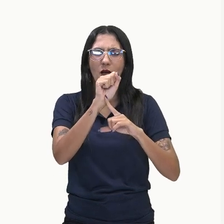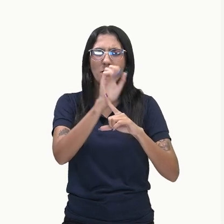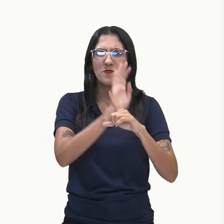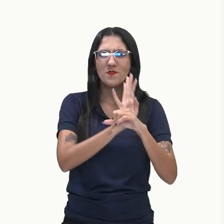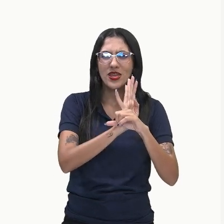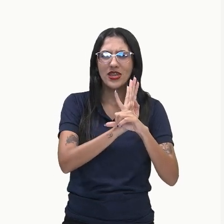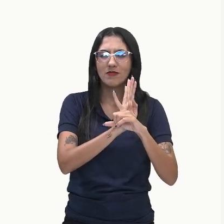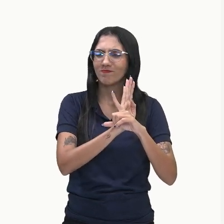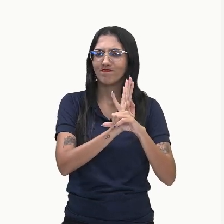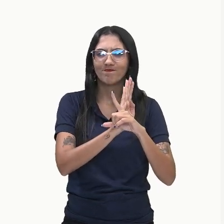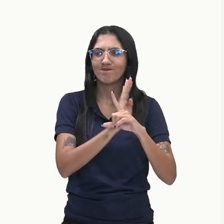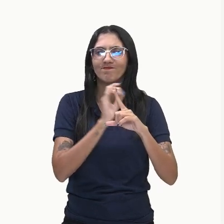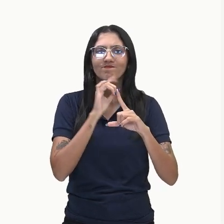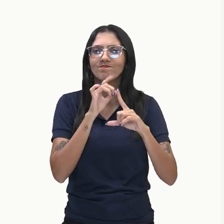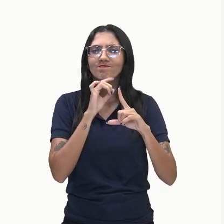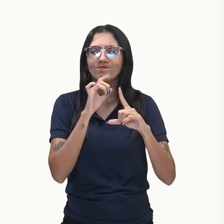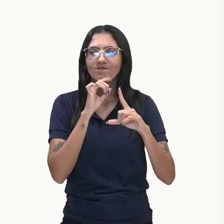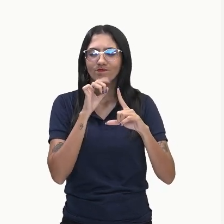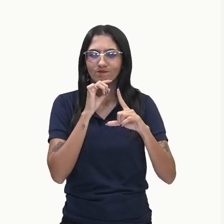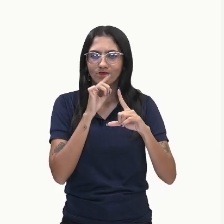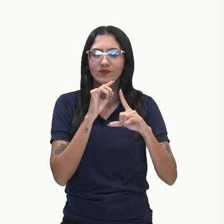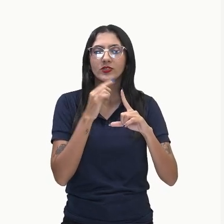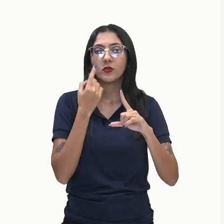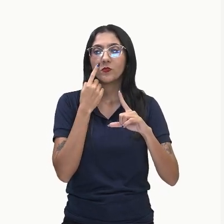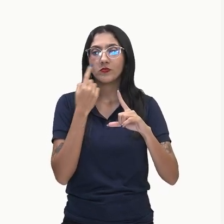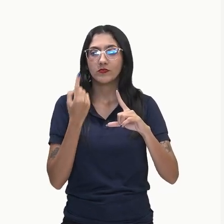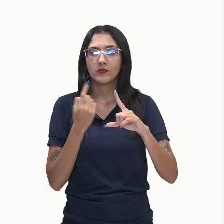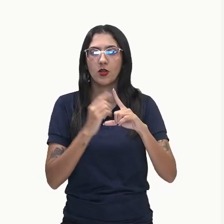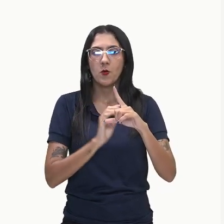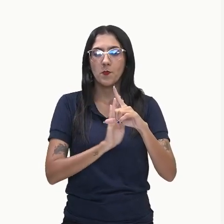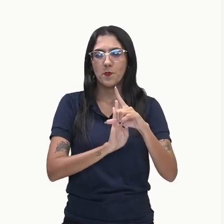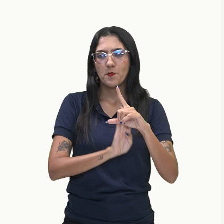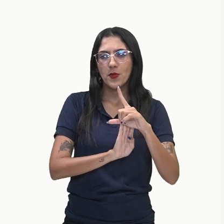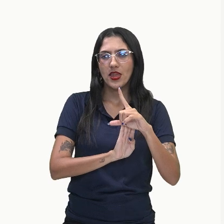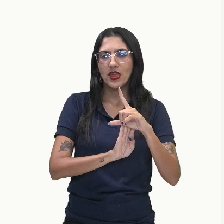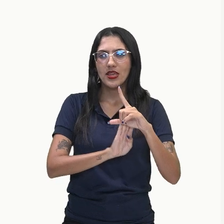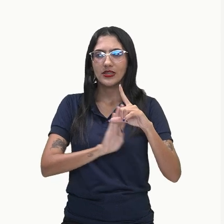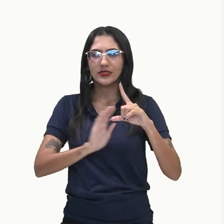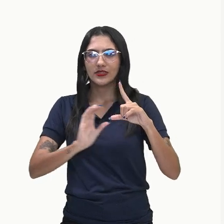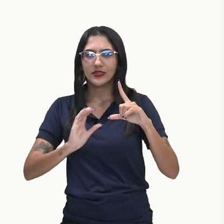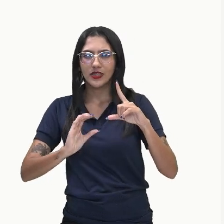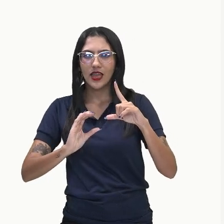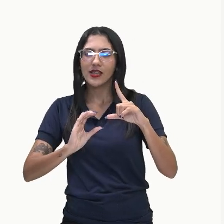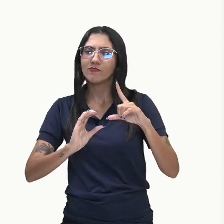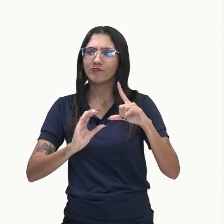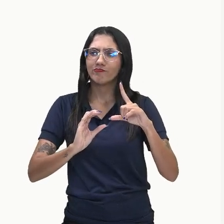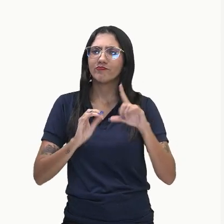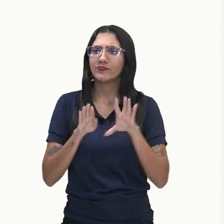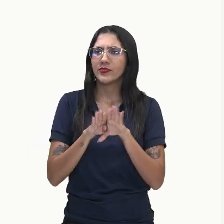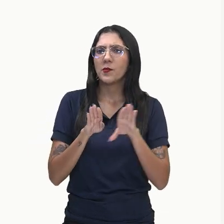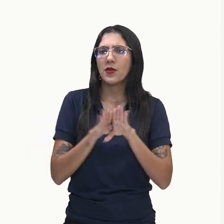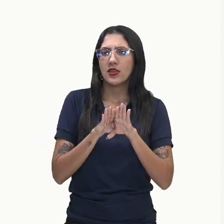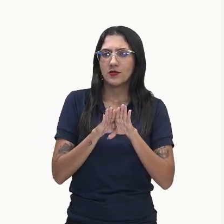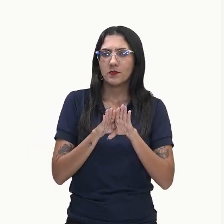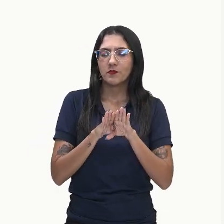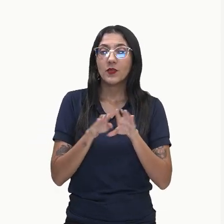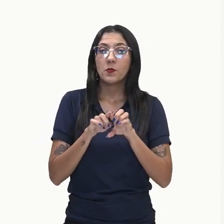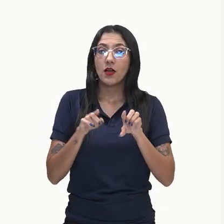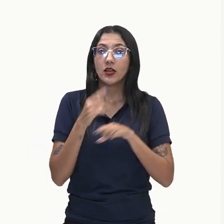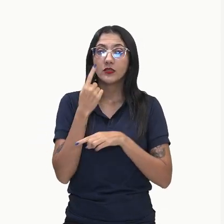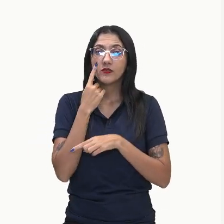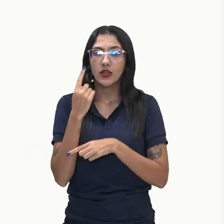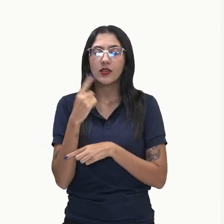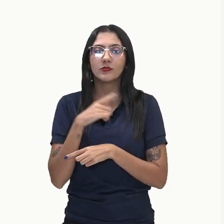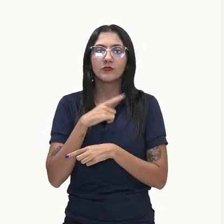ângulo C, que nós consideramos, e o lado BC, de certa forma, ali, ó, está meio que distante. Mas tem aquele